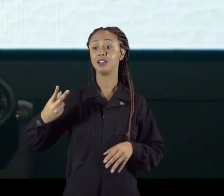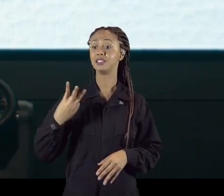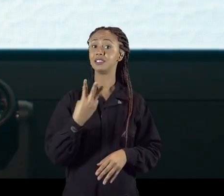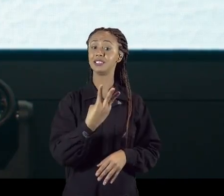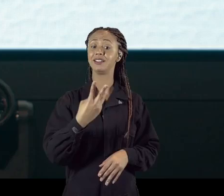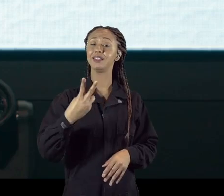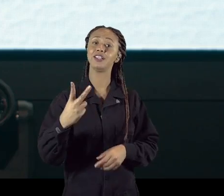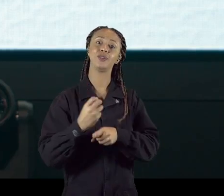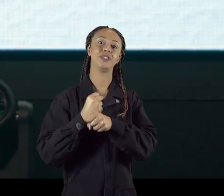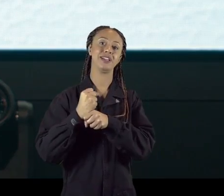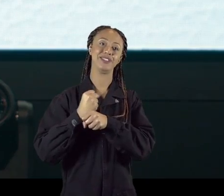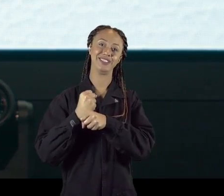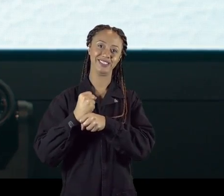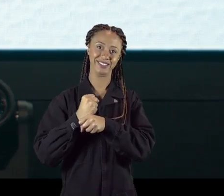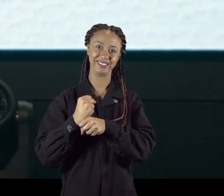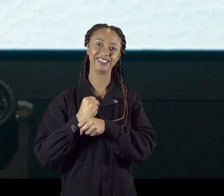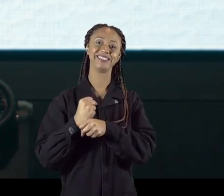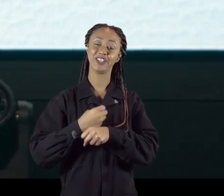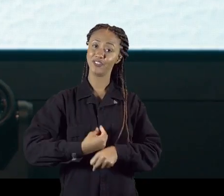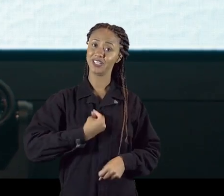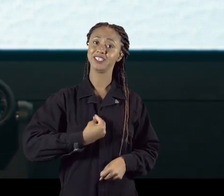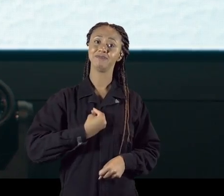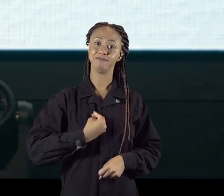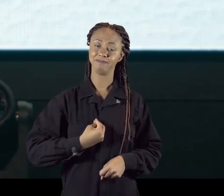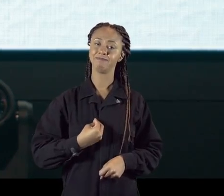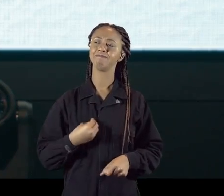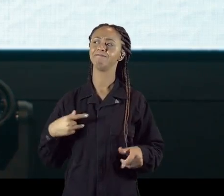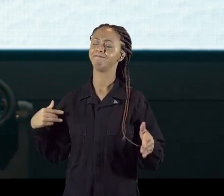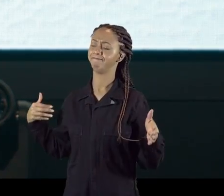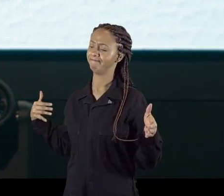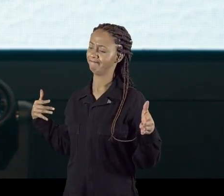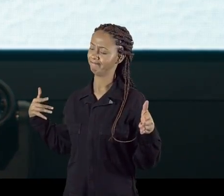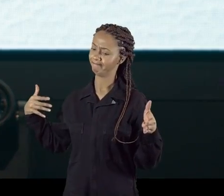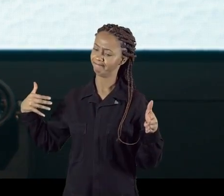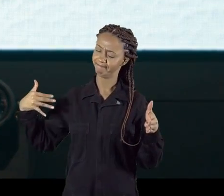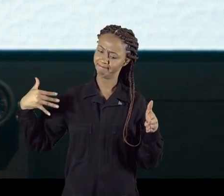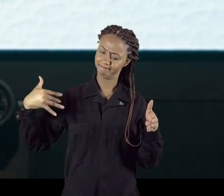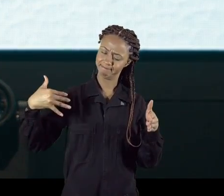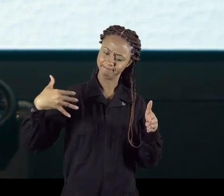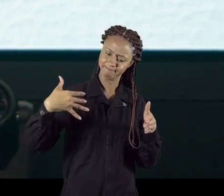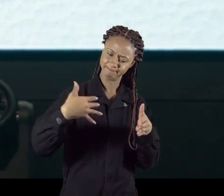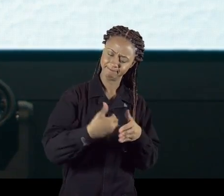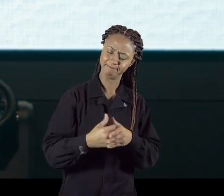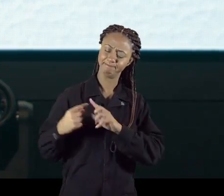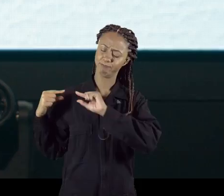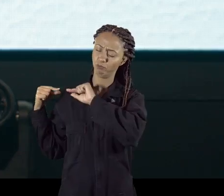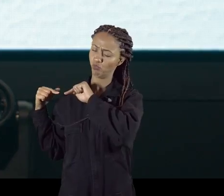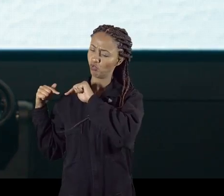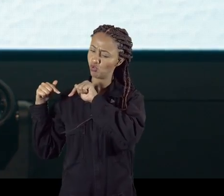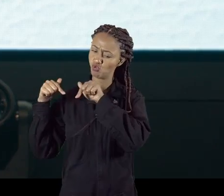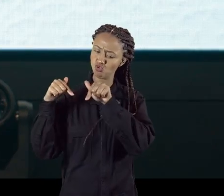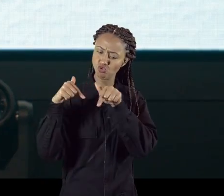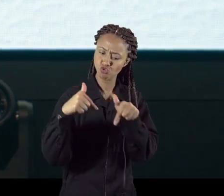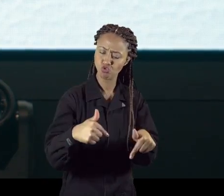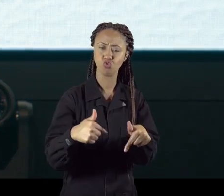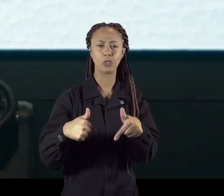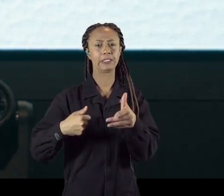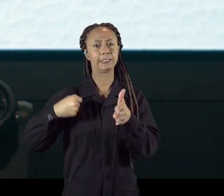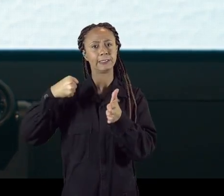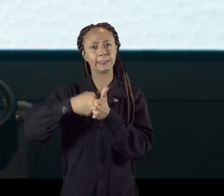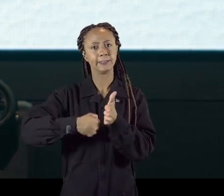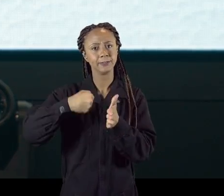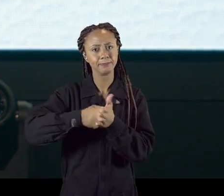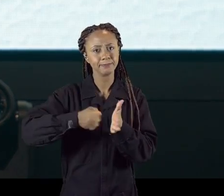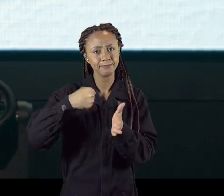uma jornada e muita luta e dê muitas alegrias também e